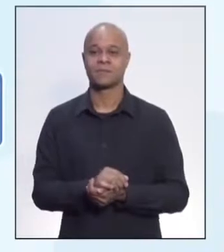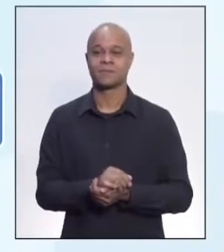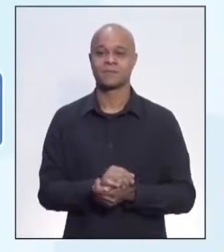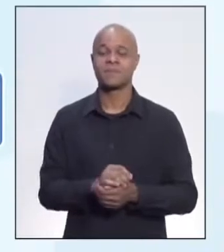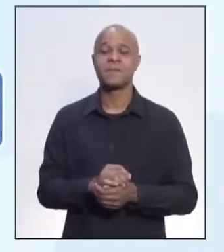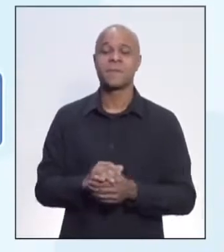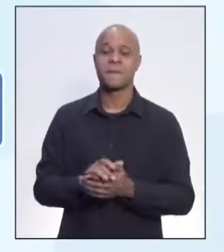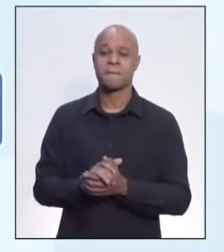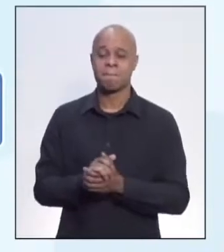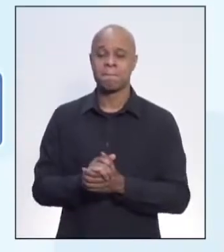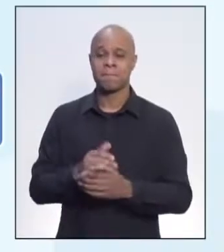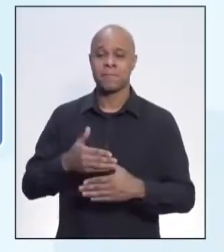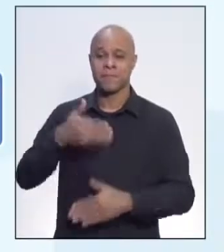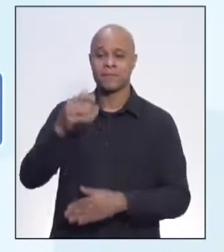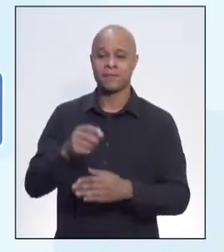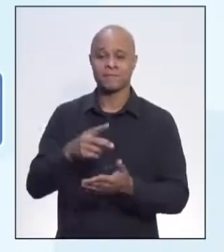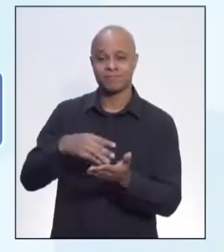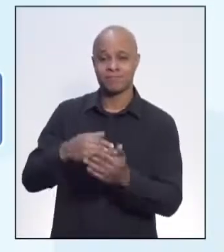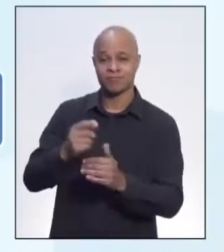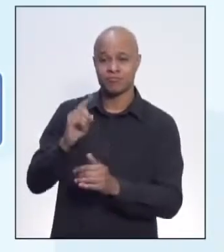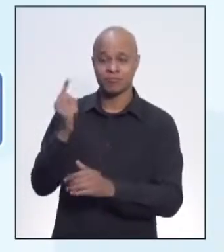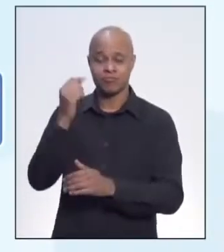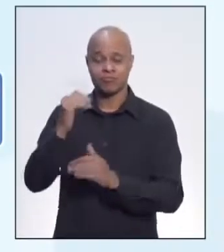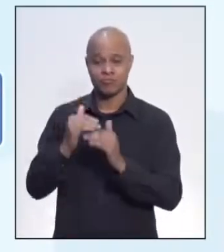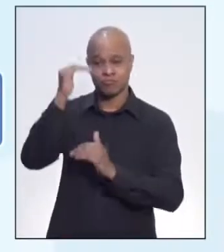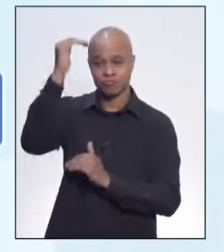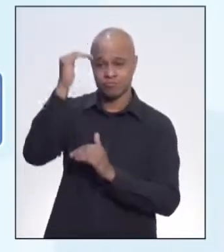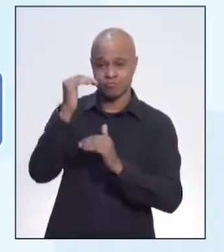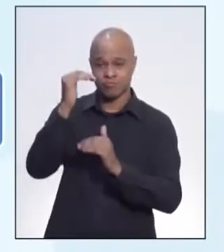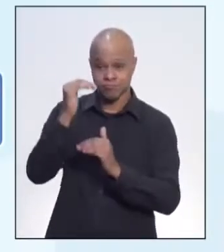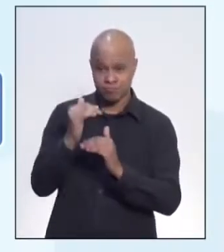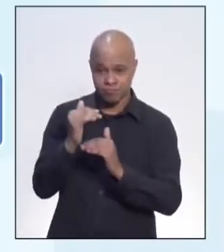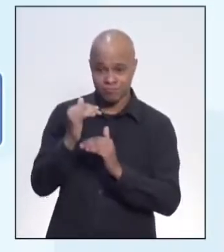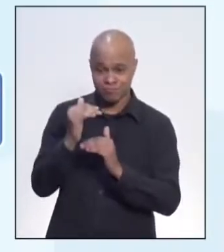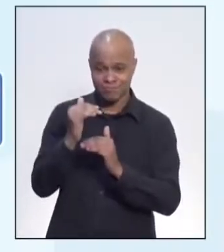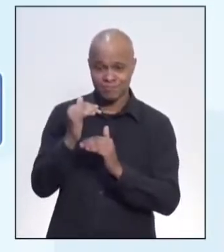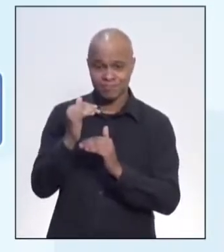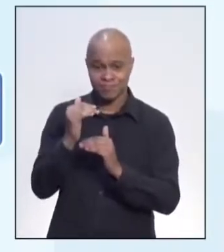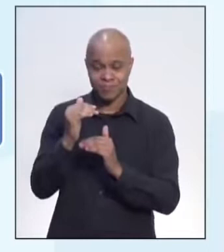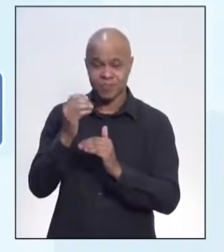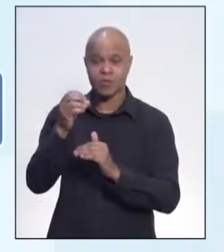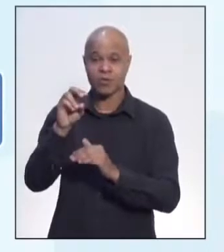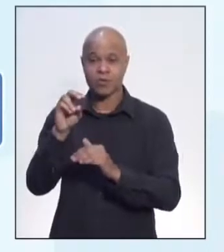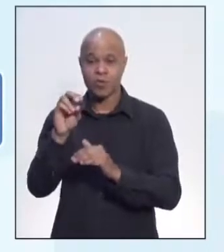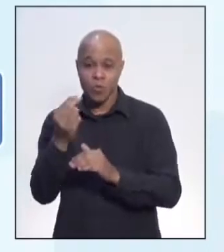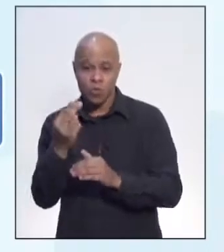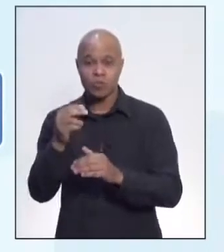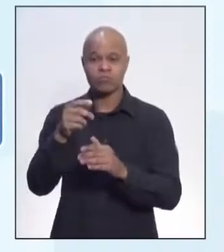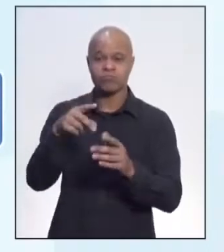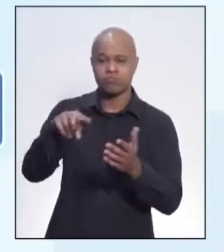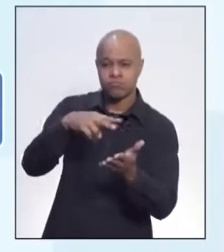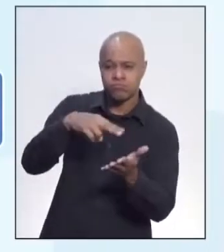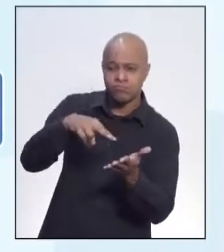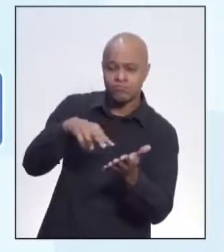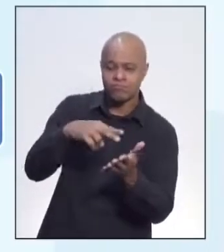do corpo no movimento, alto, médio e baixo, e o deslocamento, quando a